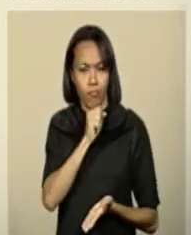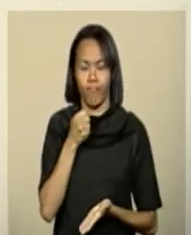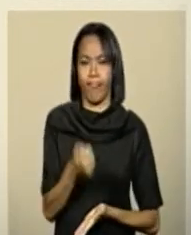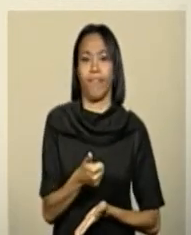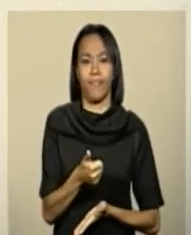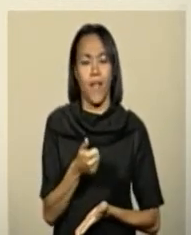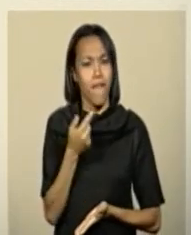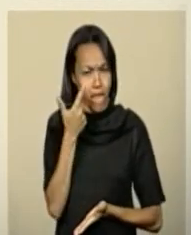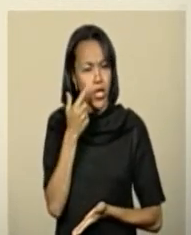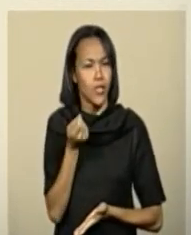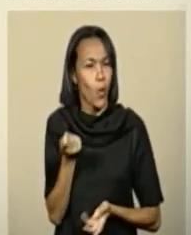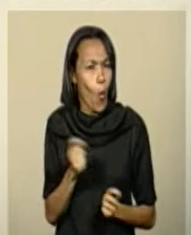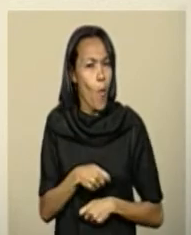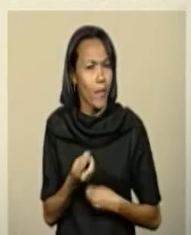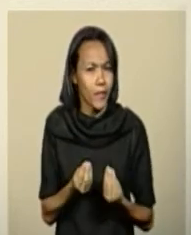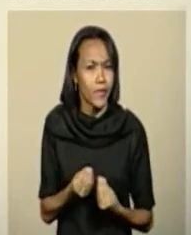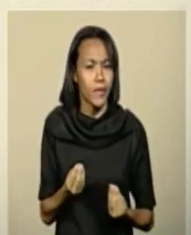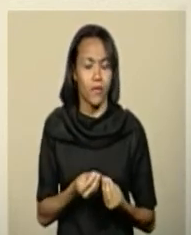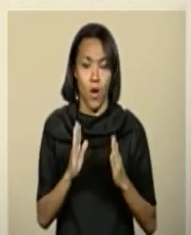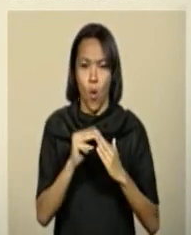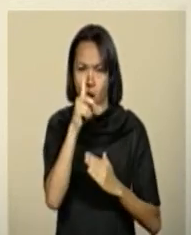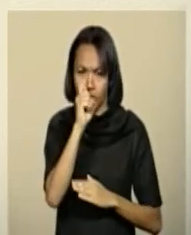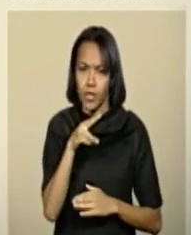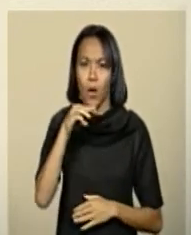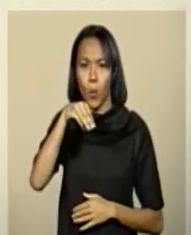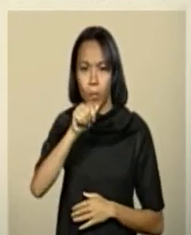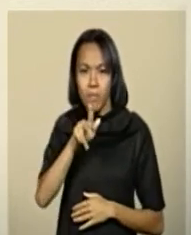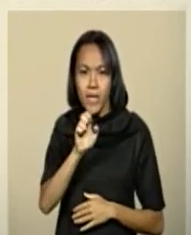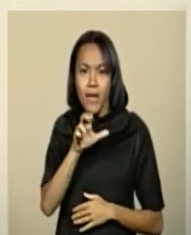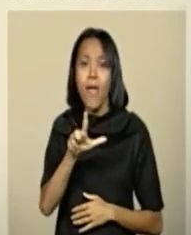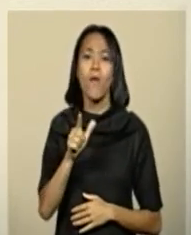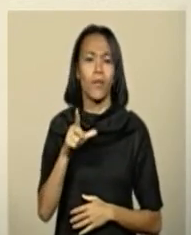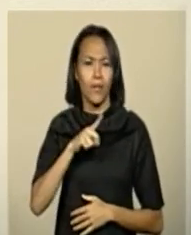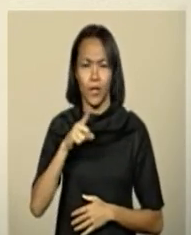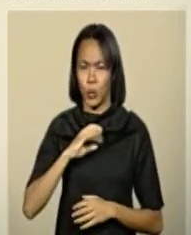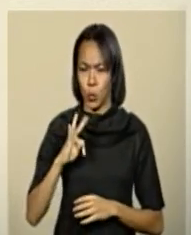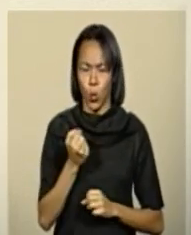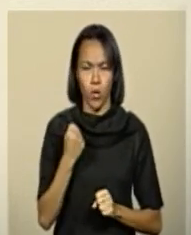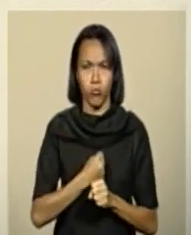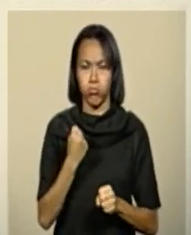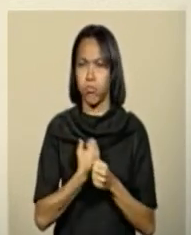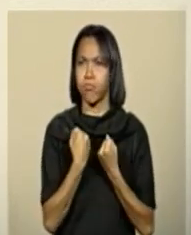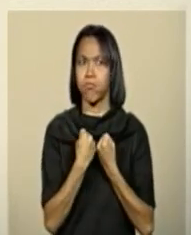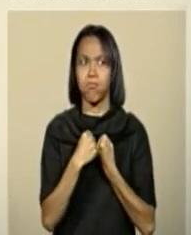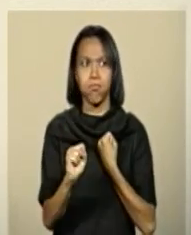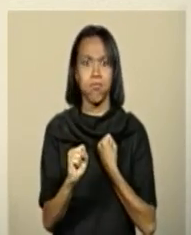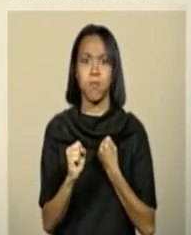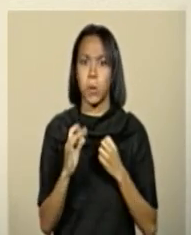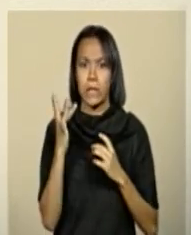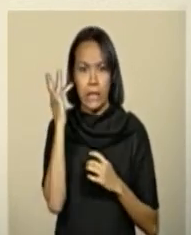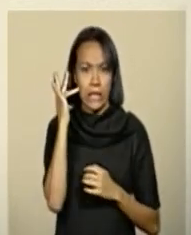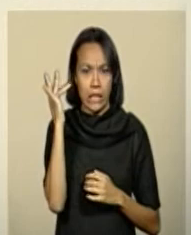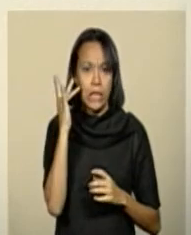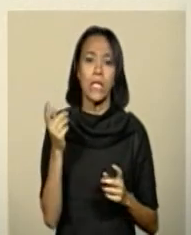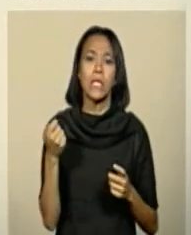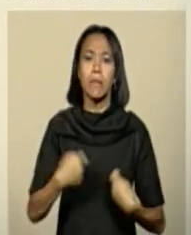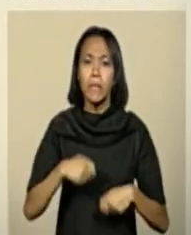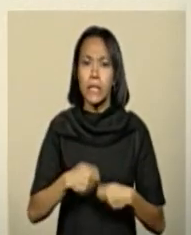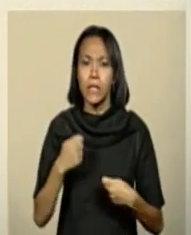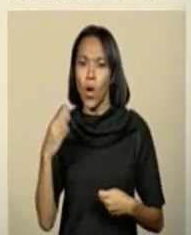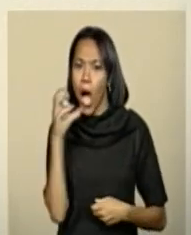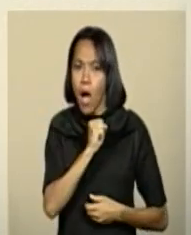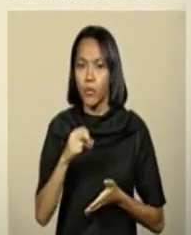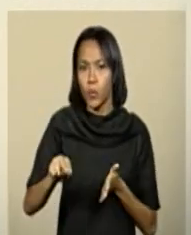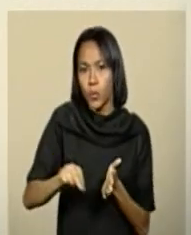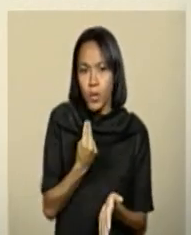rapidez. Veja bem, Luciano, um hospital como o Miguel Couto tem toda uma estrutura para atender pacientes que precisam de uma